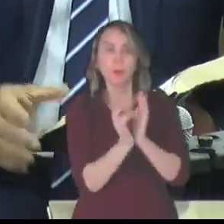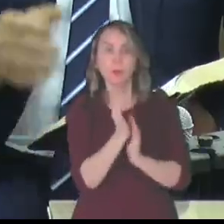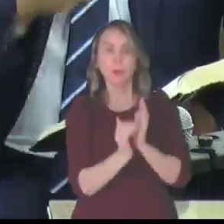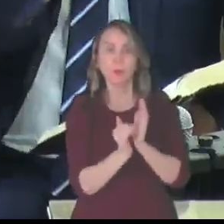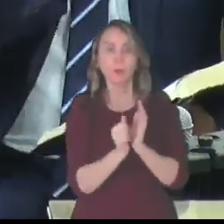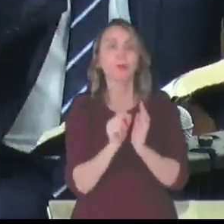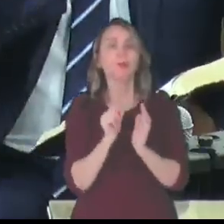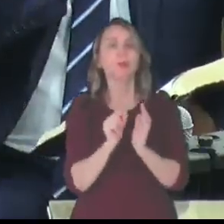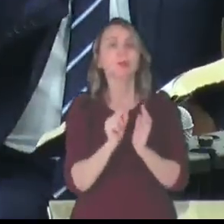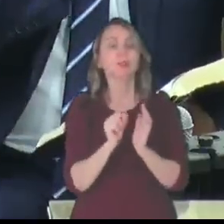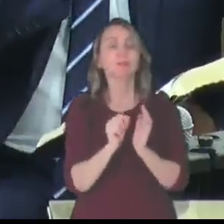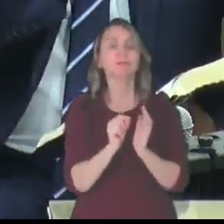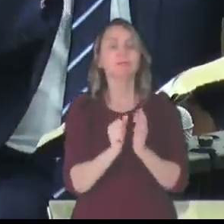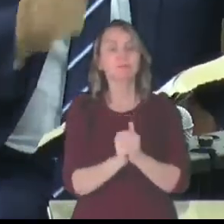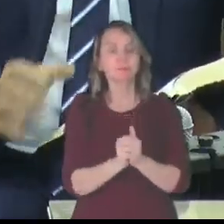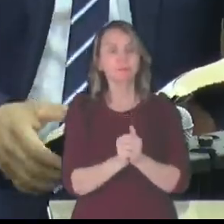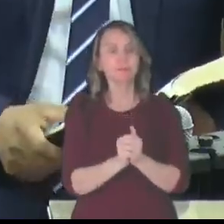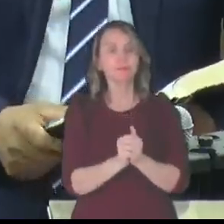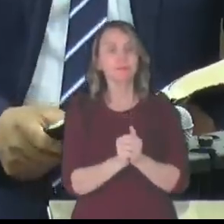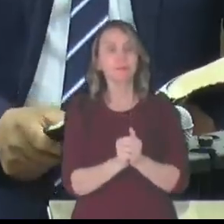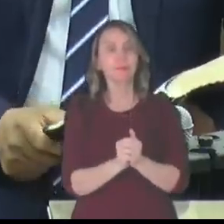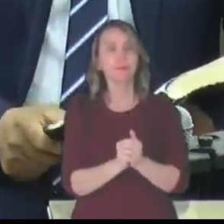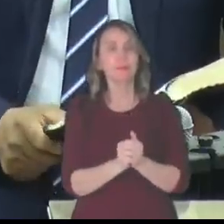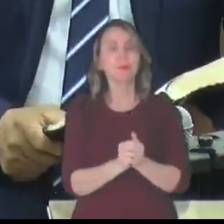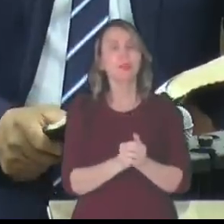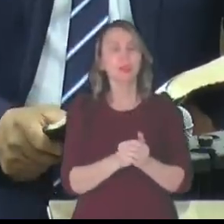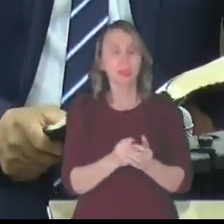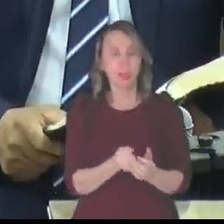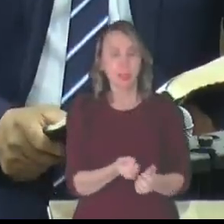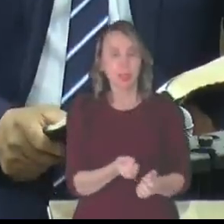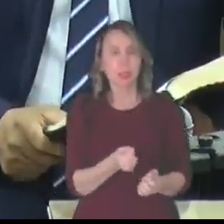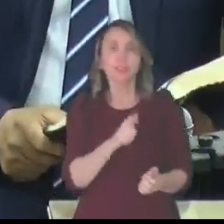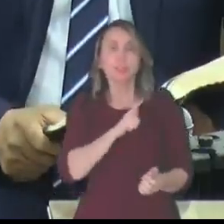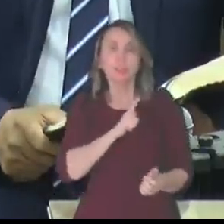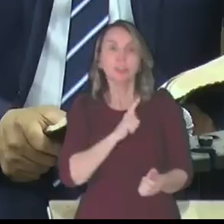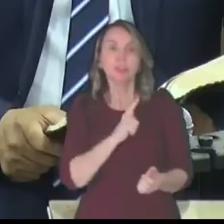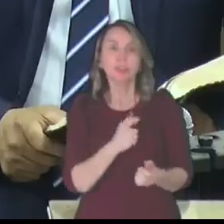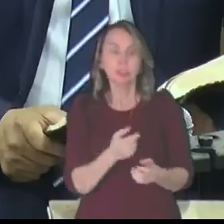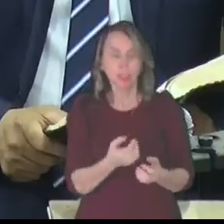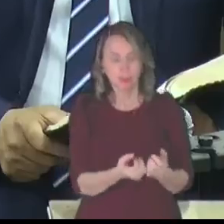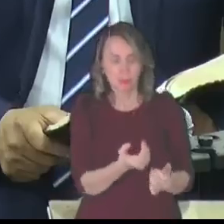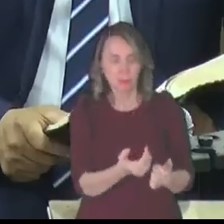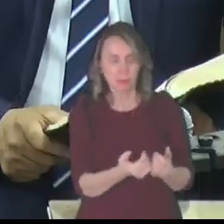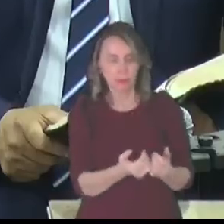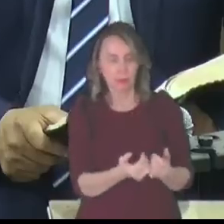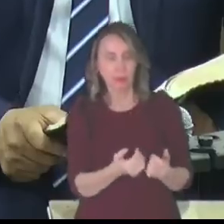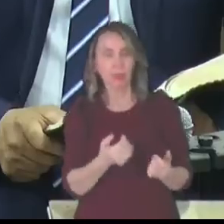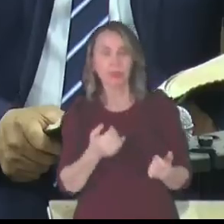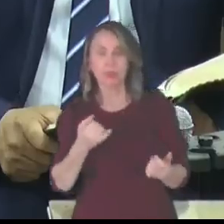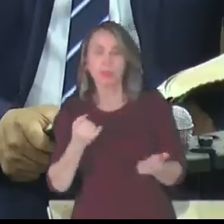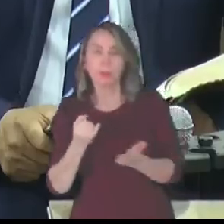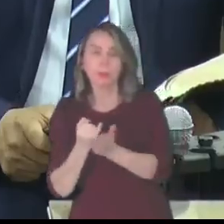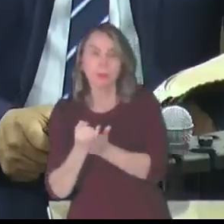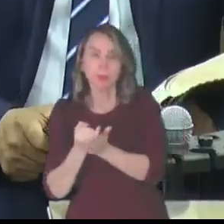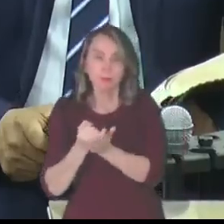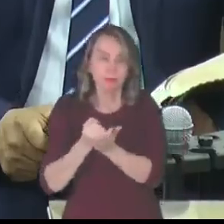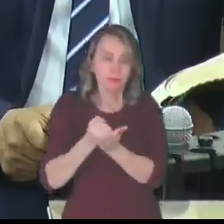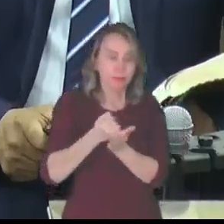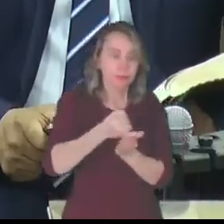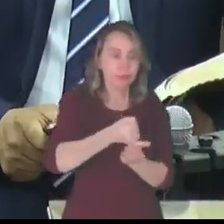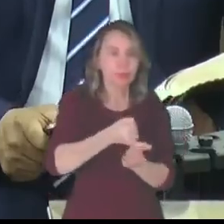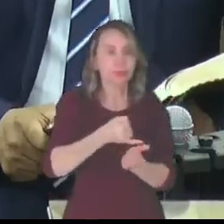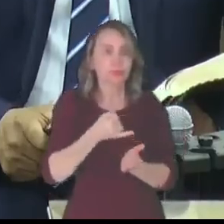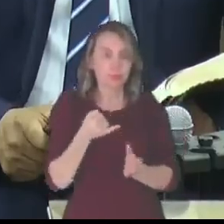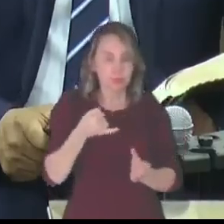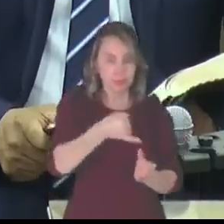quando abrasa batia quando quando o incenso batia na brasa que era que acontecia quando incenso bateu na Brasa a fumaça o quê